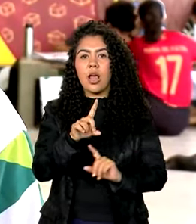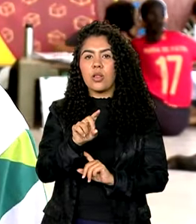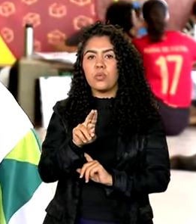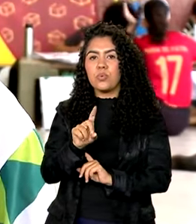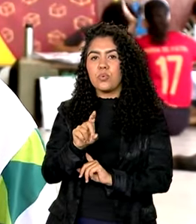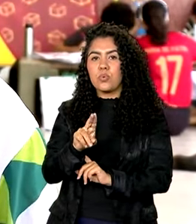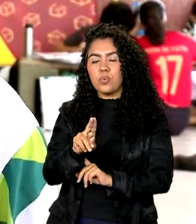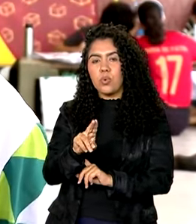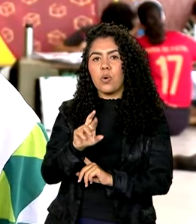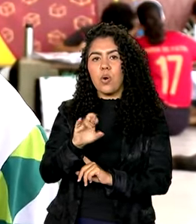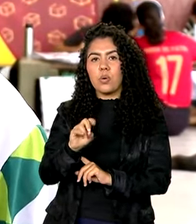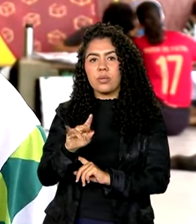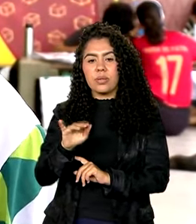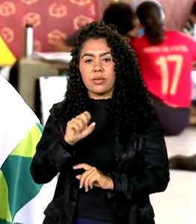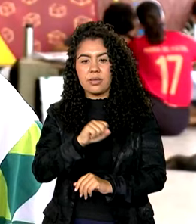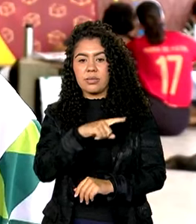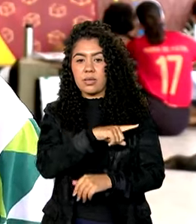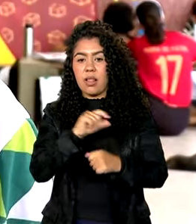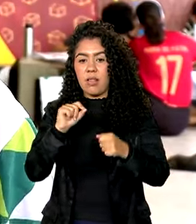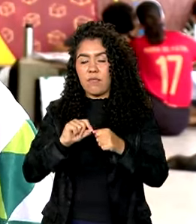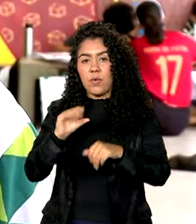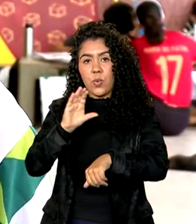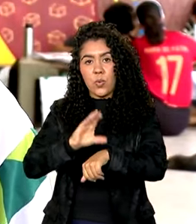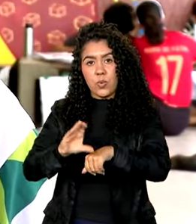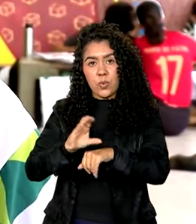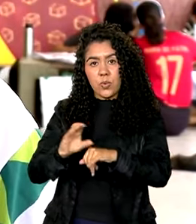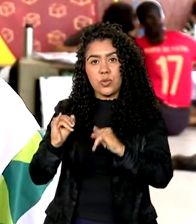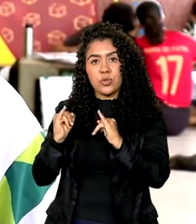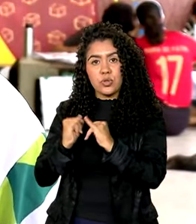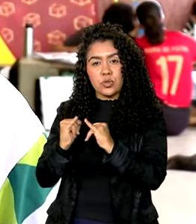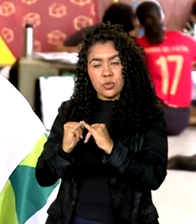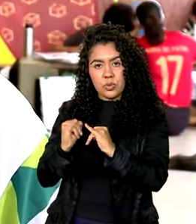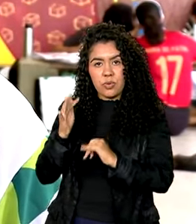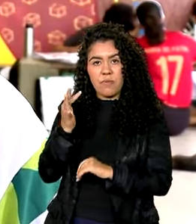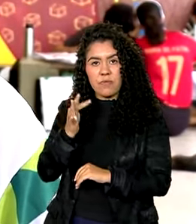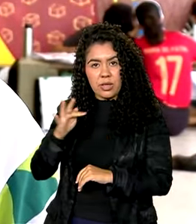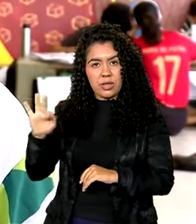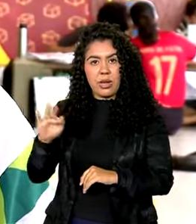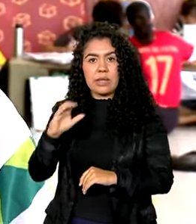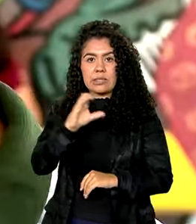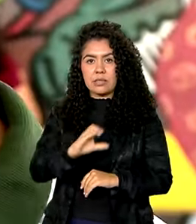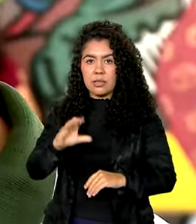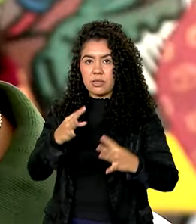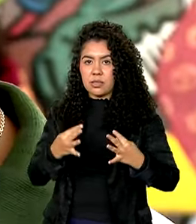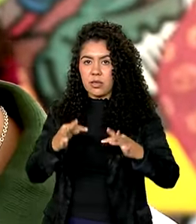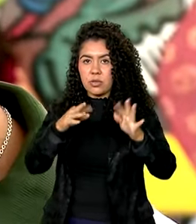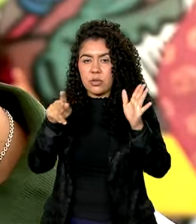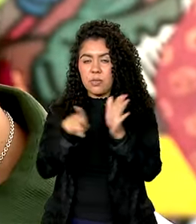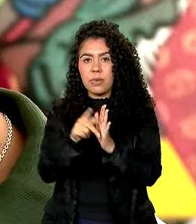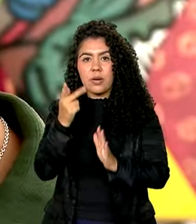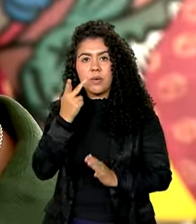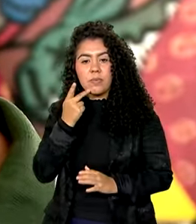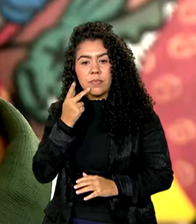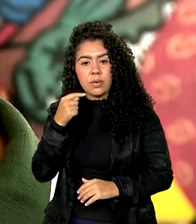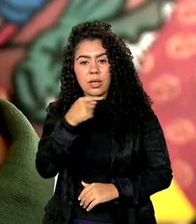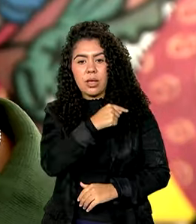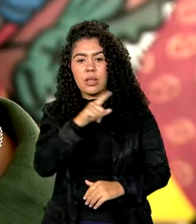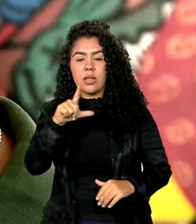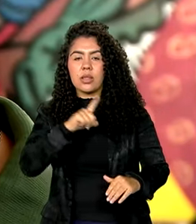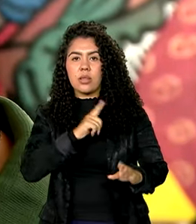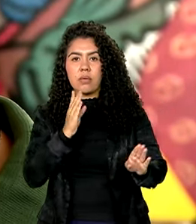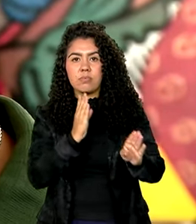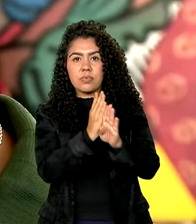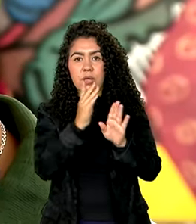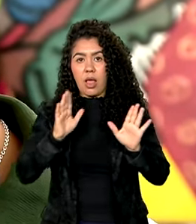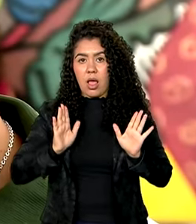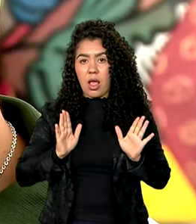ele está terminando no Instituto Federal de Educação, Ciência e Tecnologia do Ceará. Dudu é diagnosticado com autismo